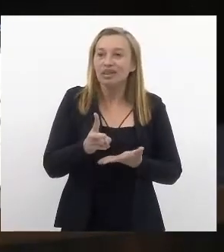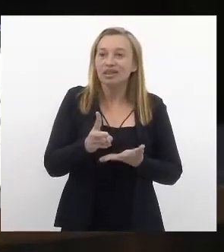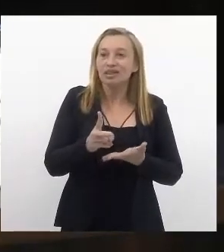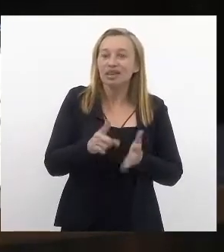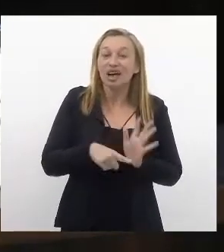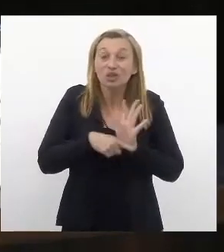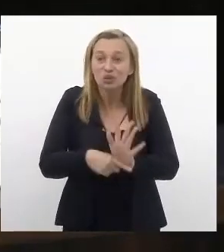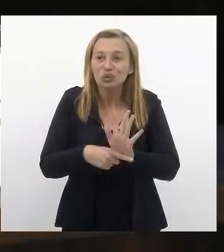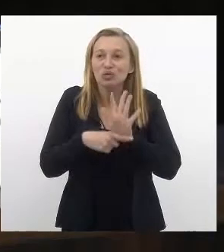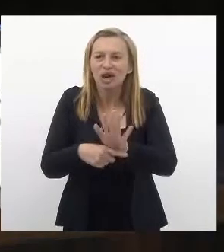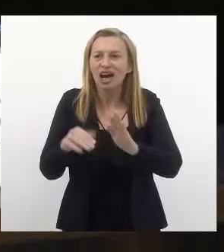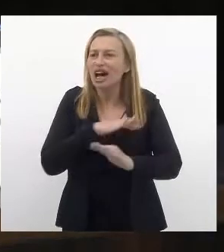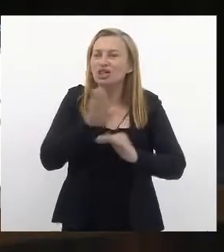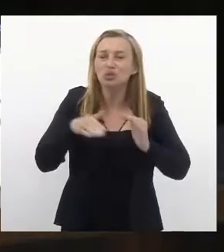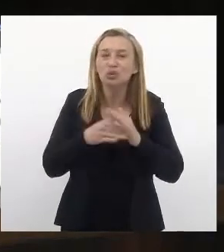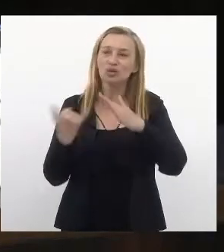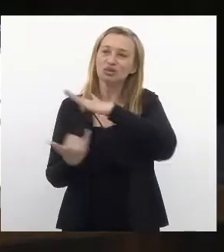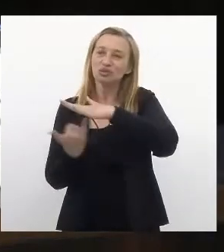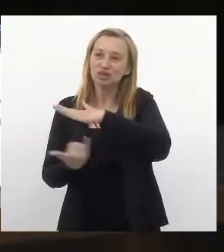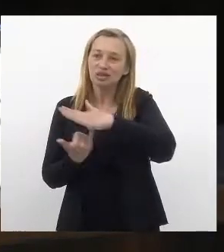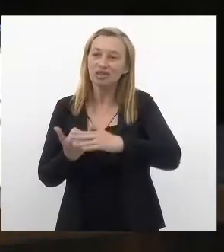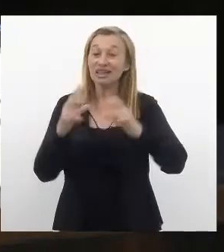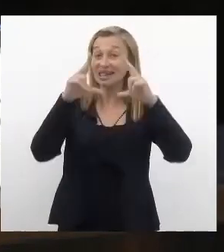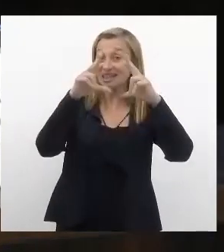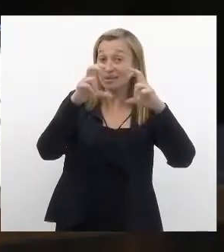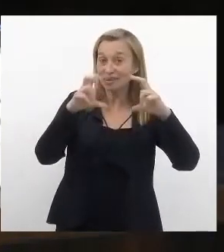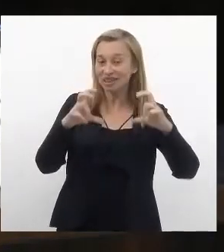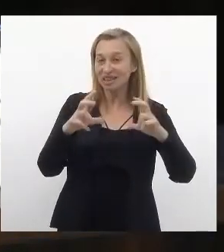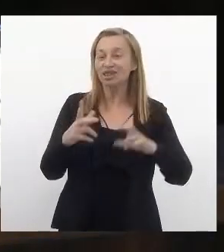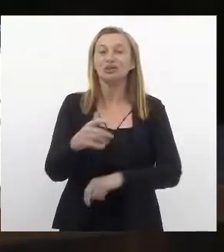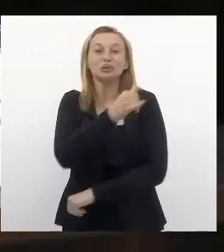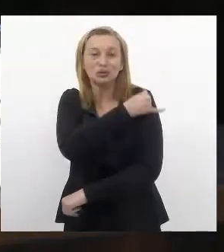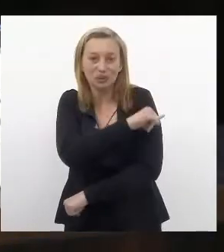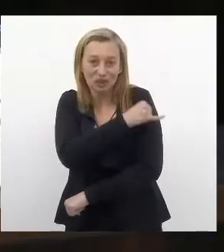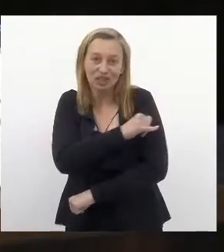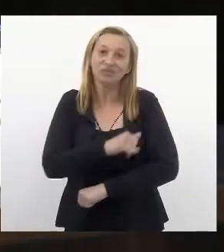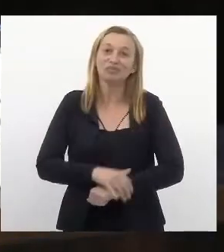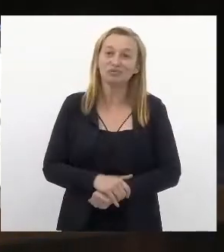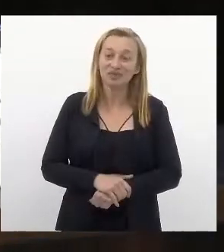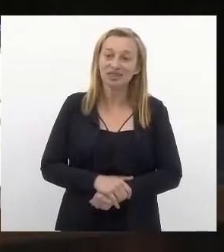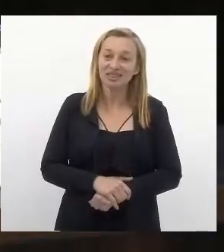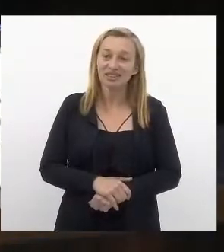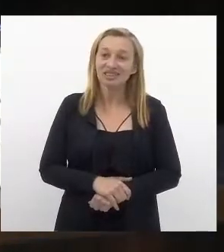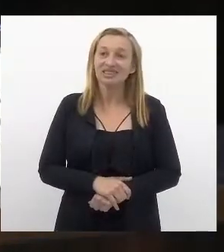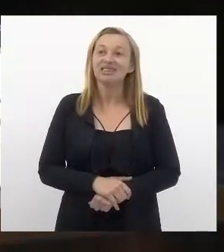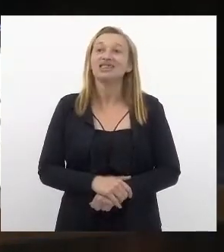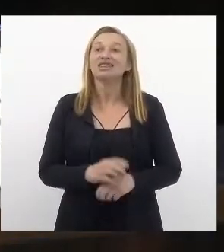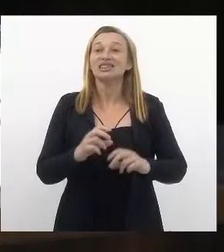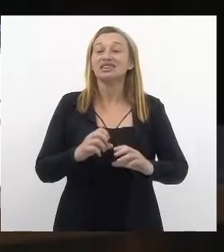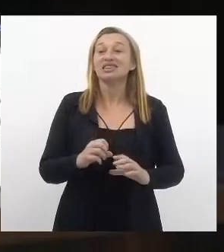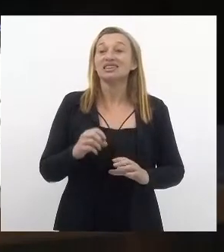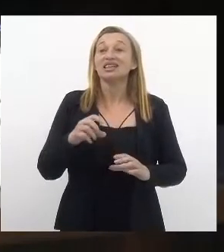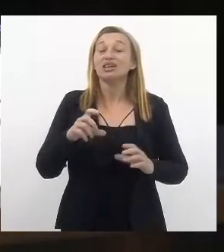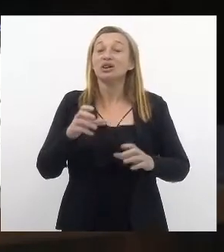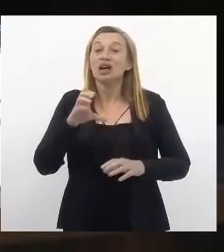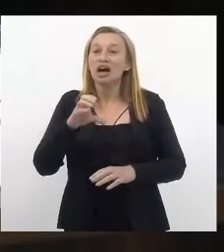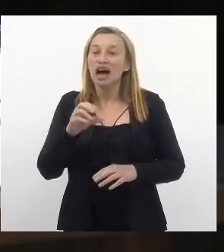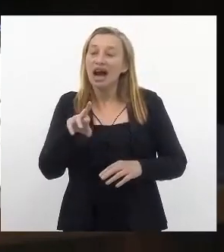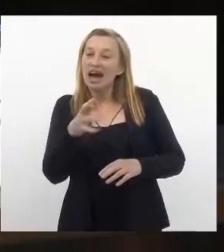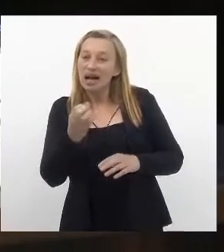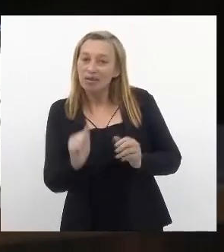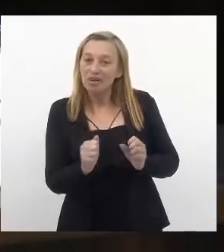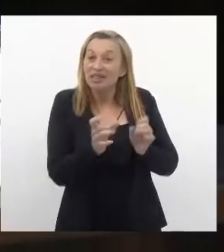para ajudar toda a instituição libanesa no Rio de Janeiro, e uma delas, a Câmara de Comércio, que sempre